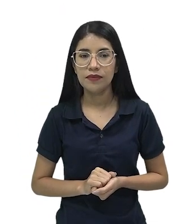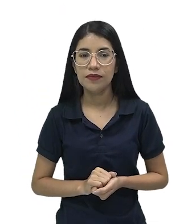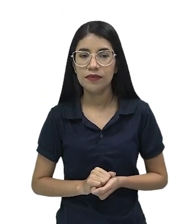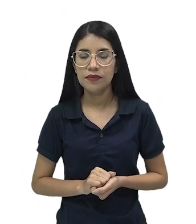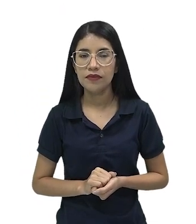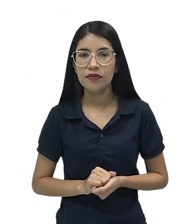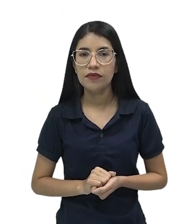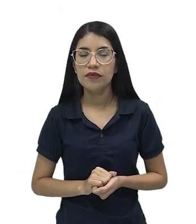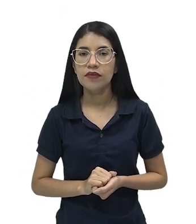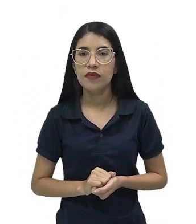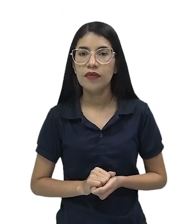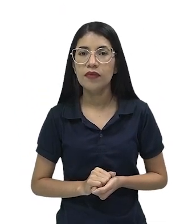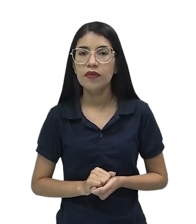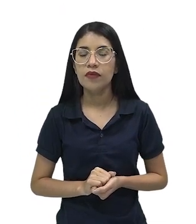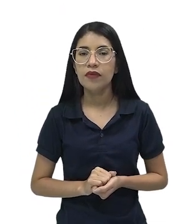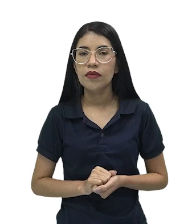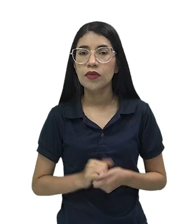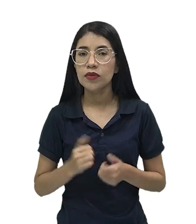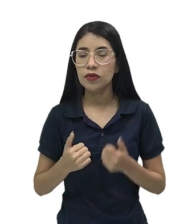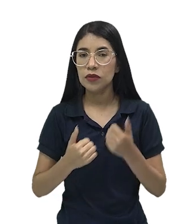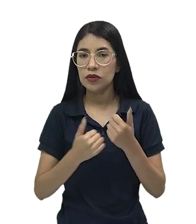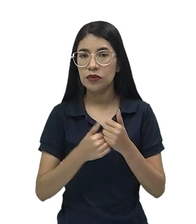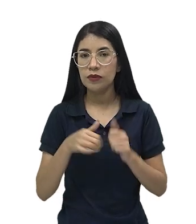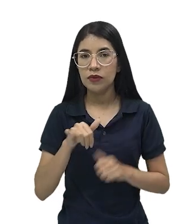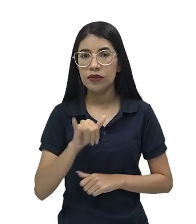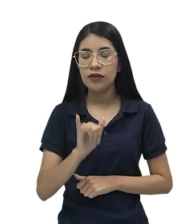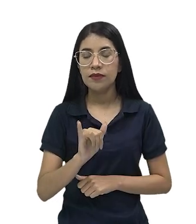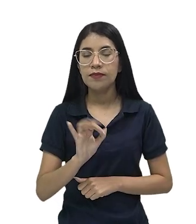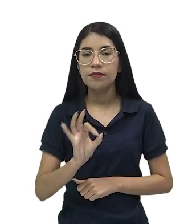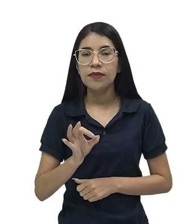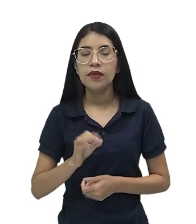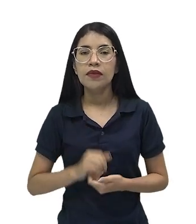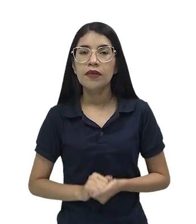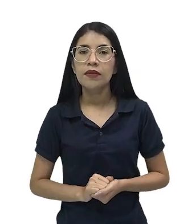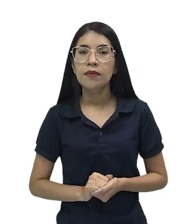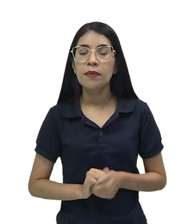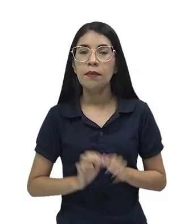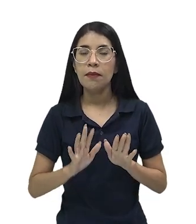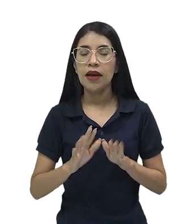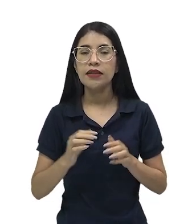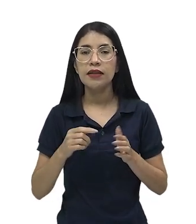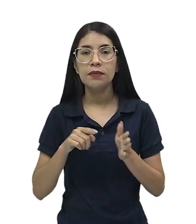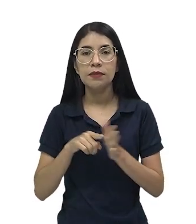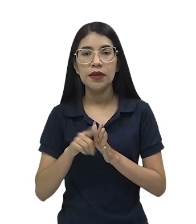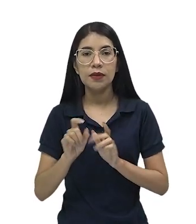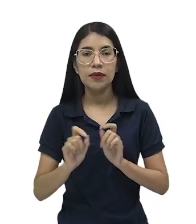nós chamamos de quem? De Y, né? Mas o que que eu quero? Eu